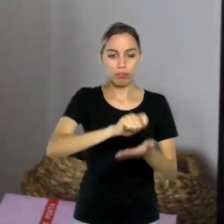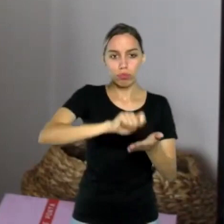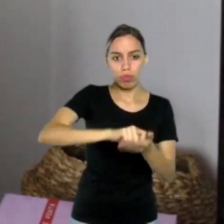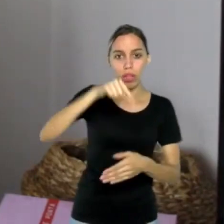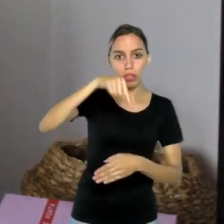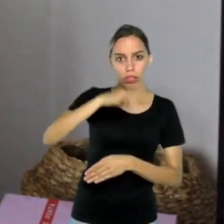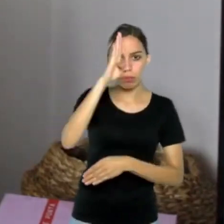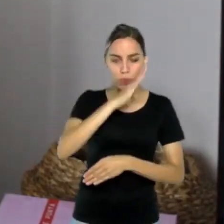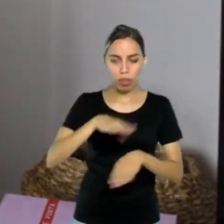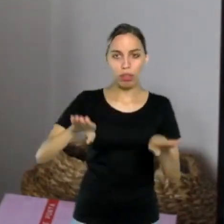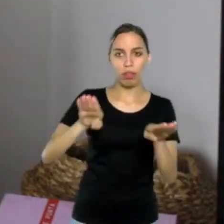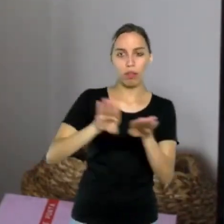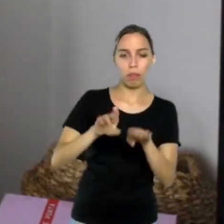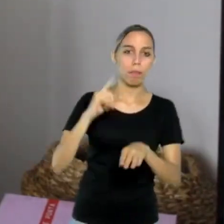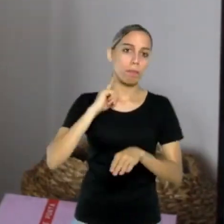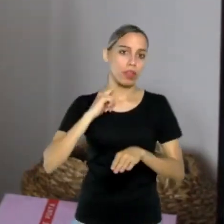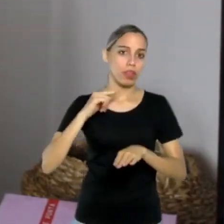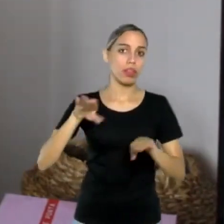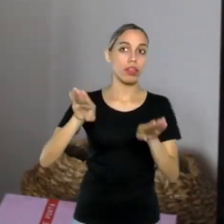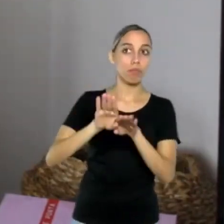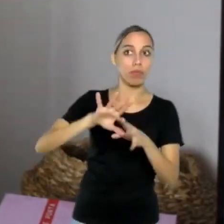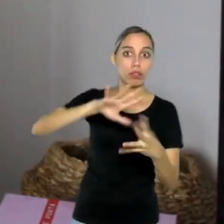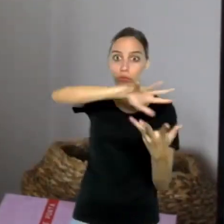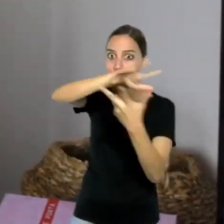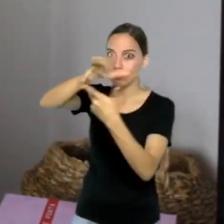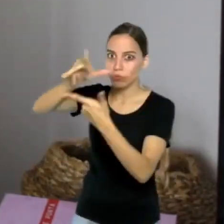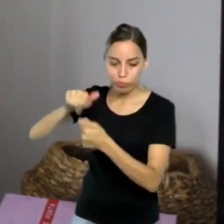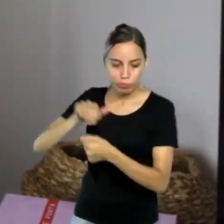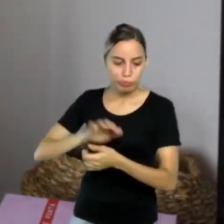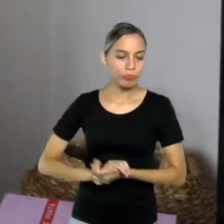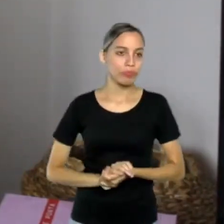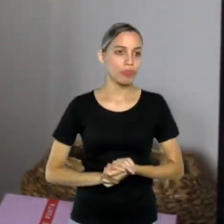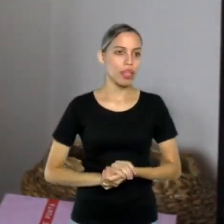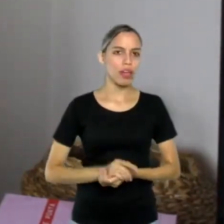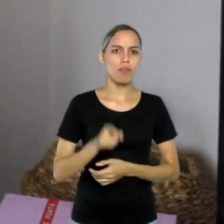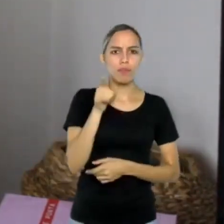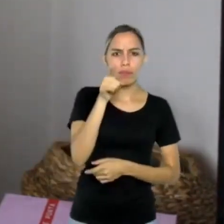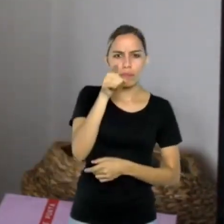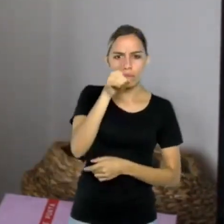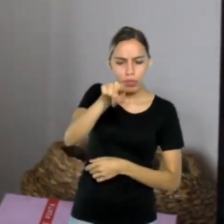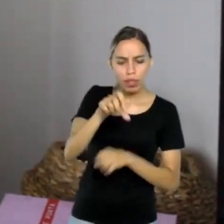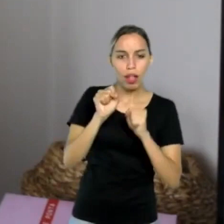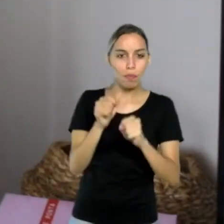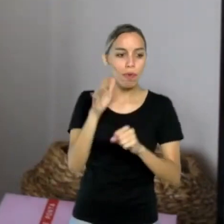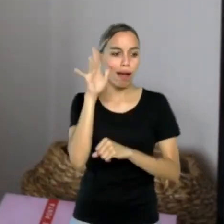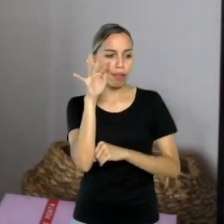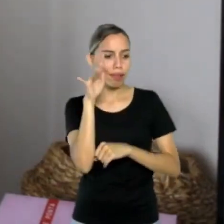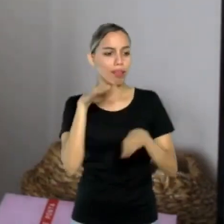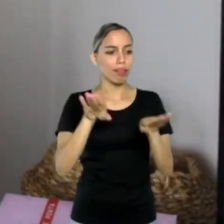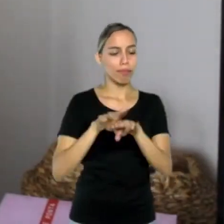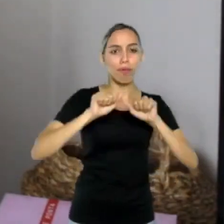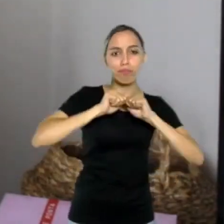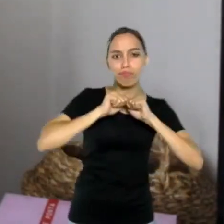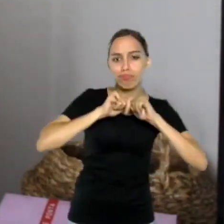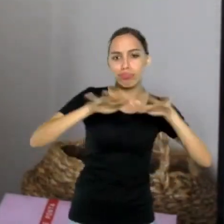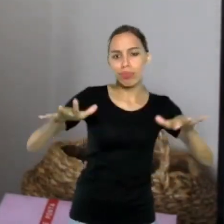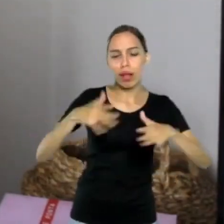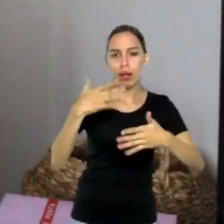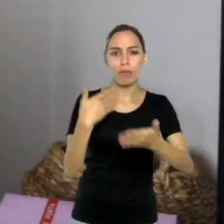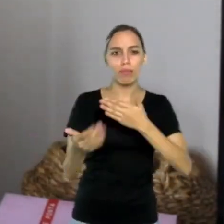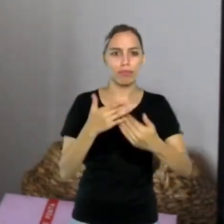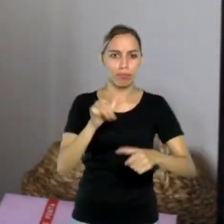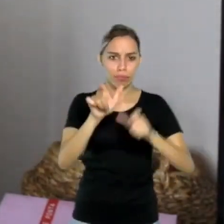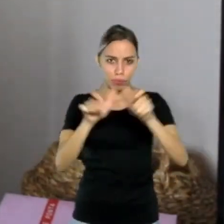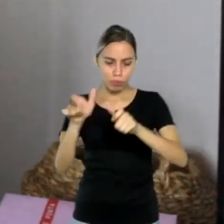uma blusa em tom cinza e está sentada em frente a uma parede bege ao lado de uma planta. E esse